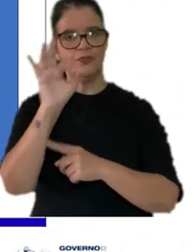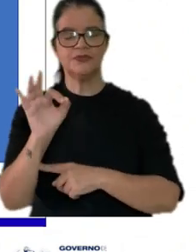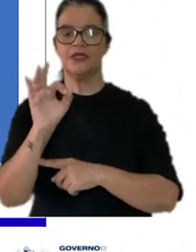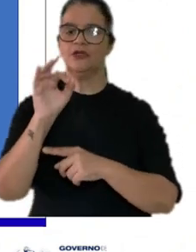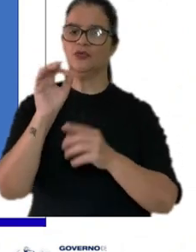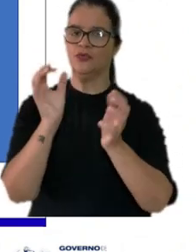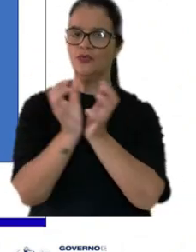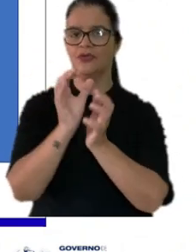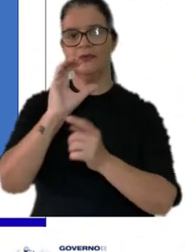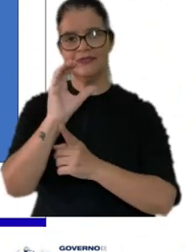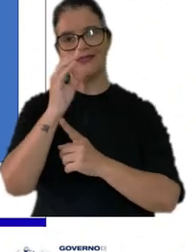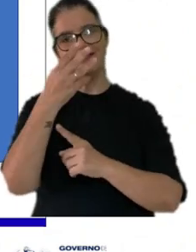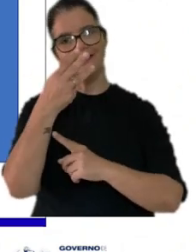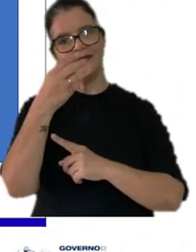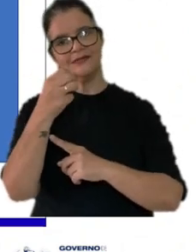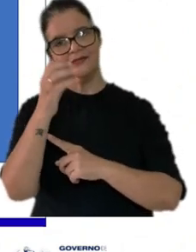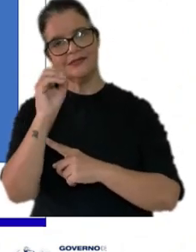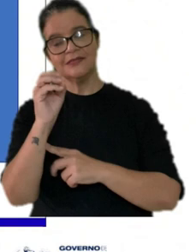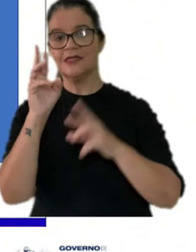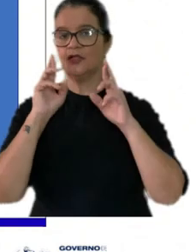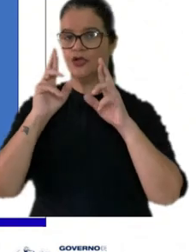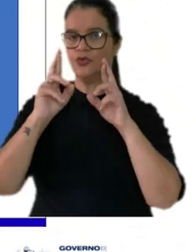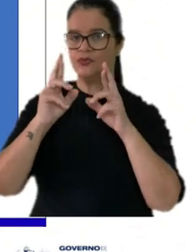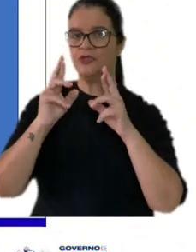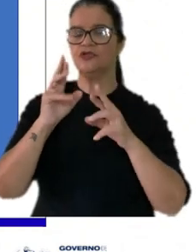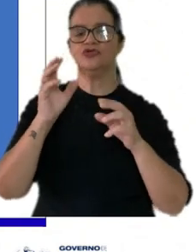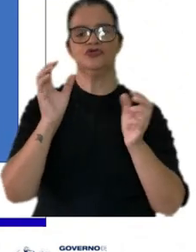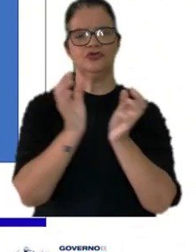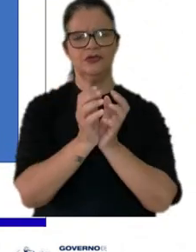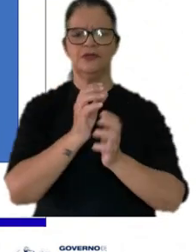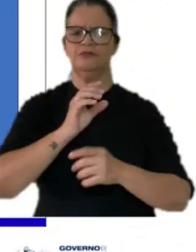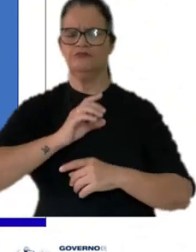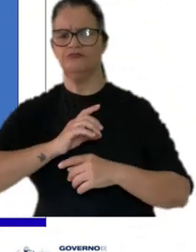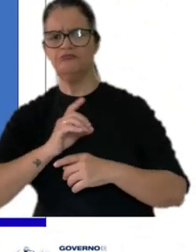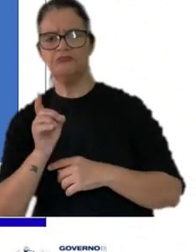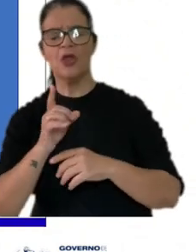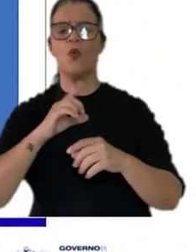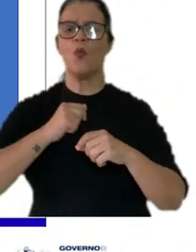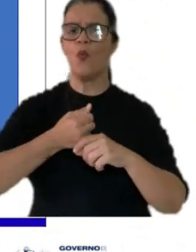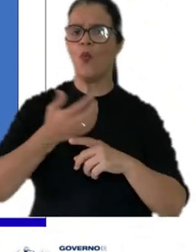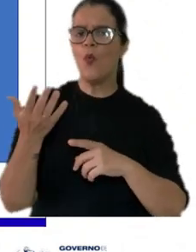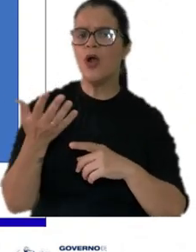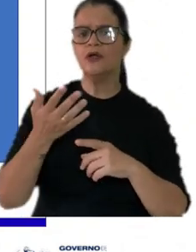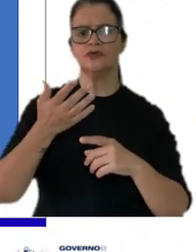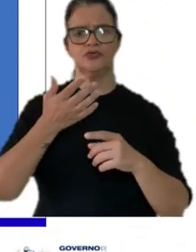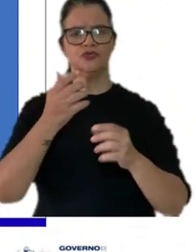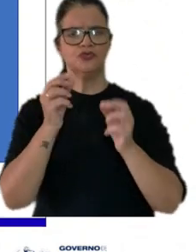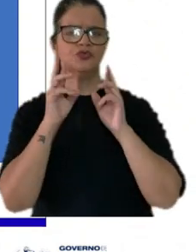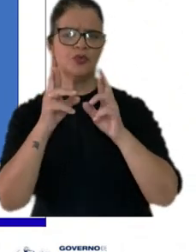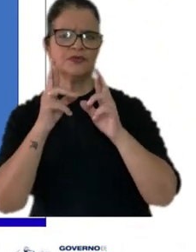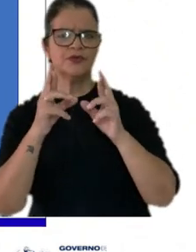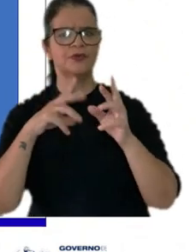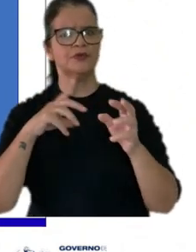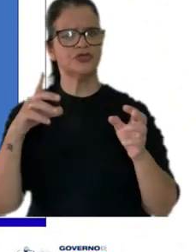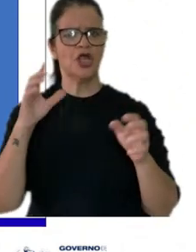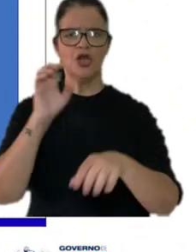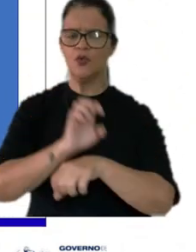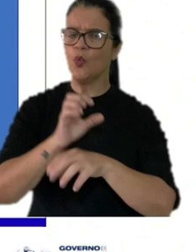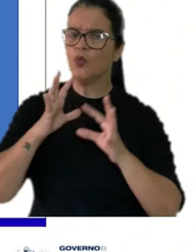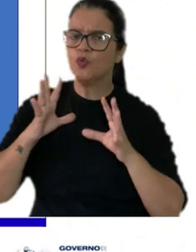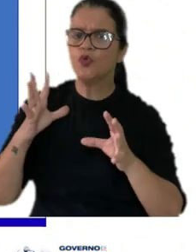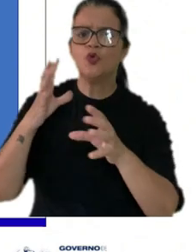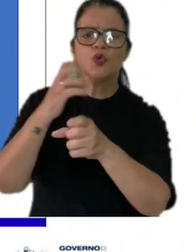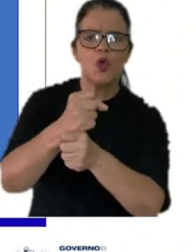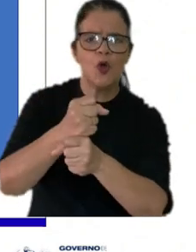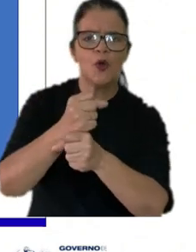e 360 torcedores do time D qual a quantidade de torcedores no estado qual a quantidade total de torcedores